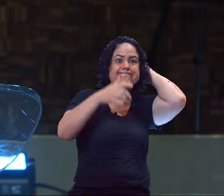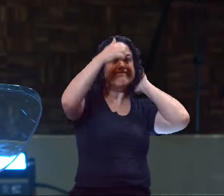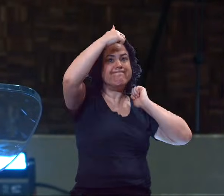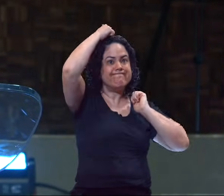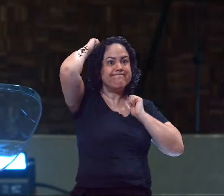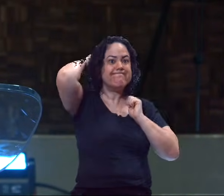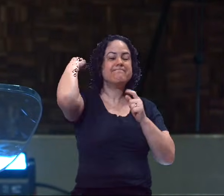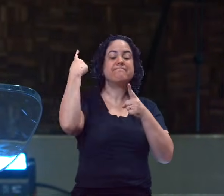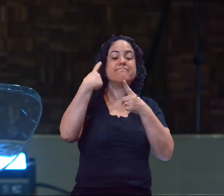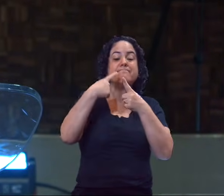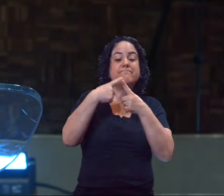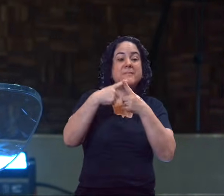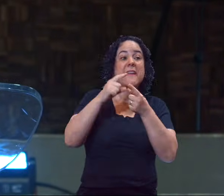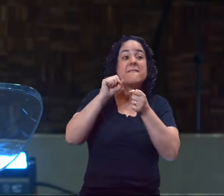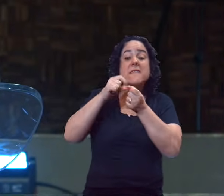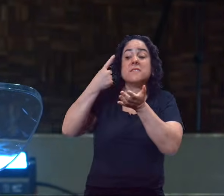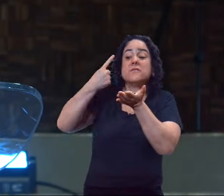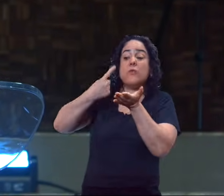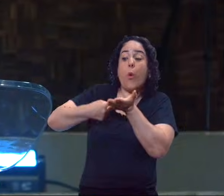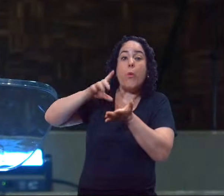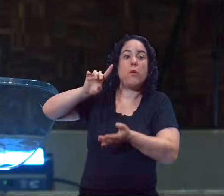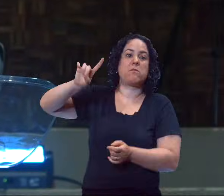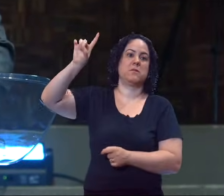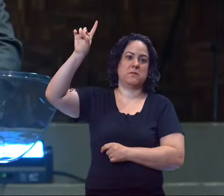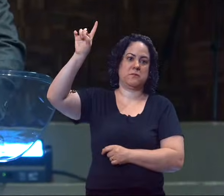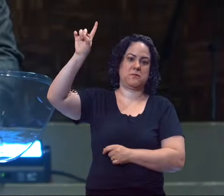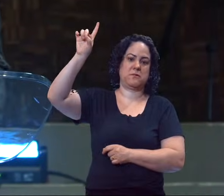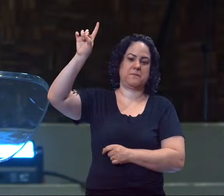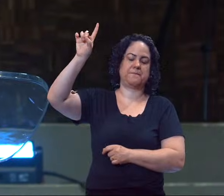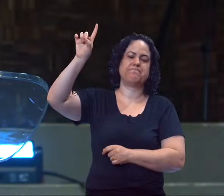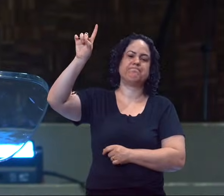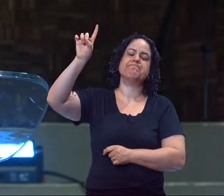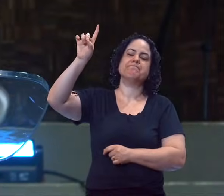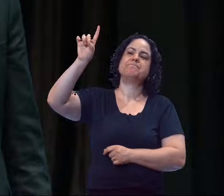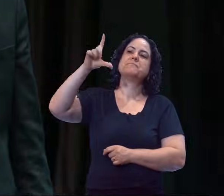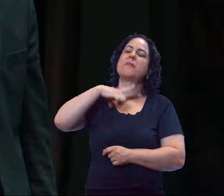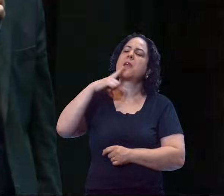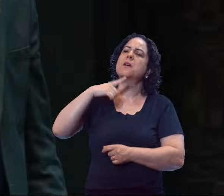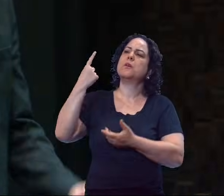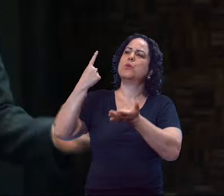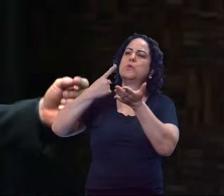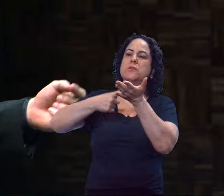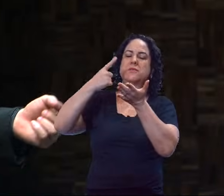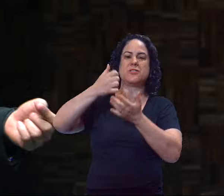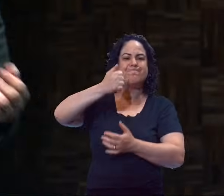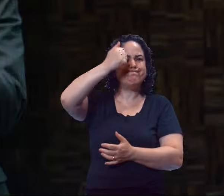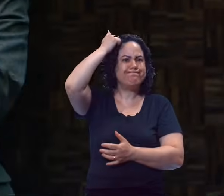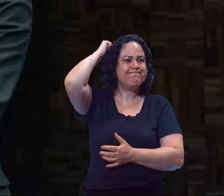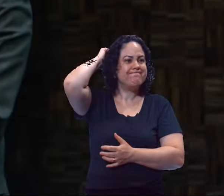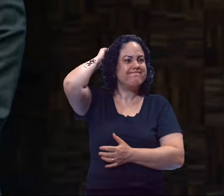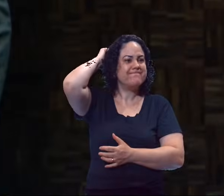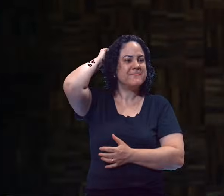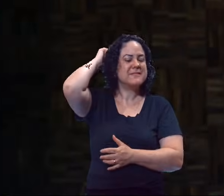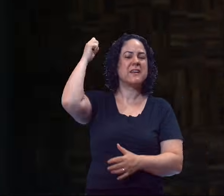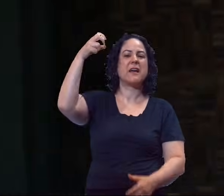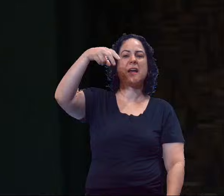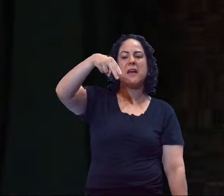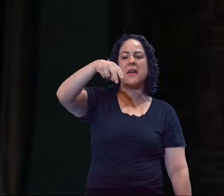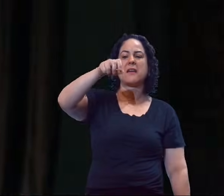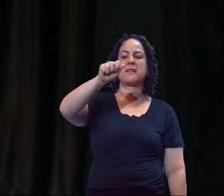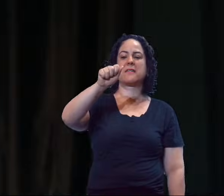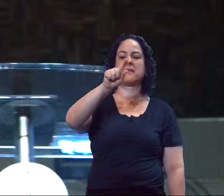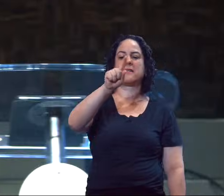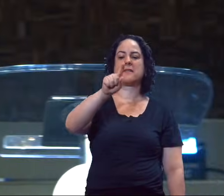havia feito. Muito provavelmente, o voto que Paulo fez foi o voto de nazireato, de